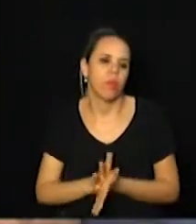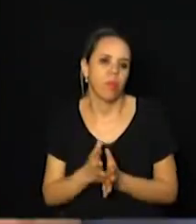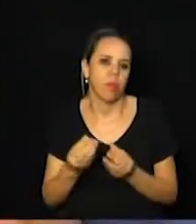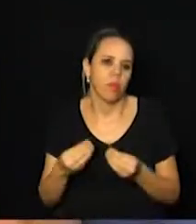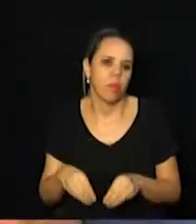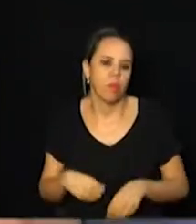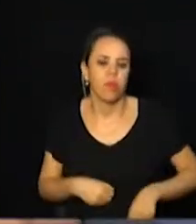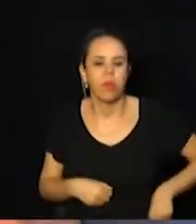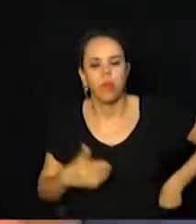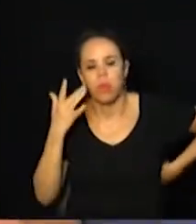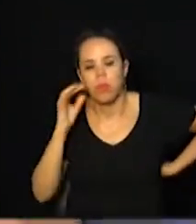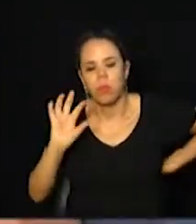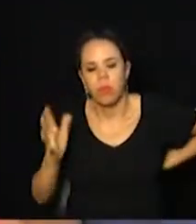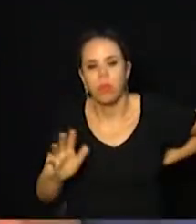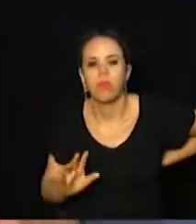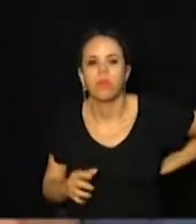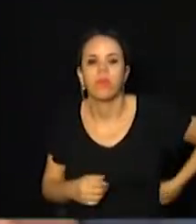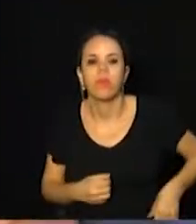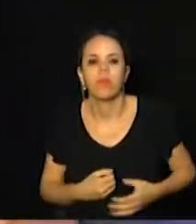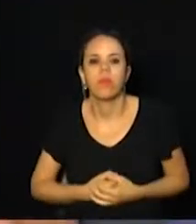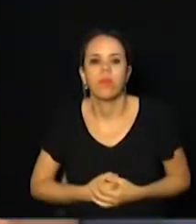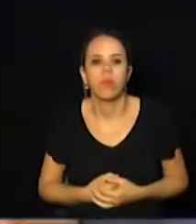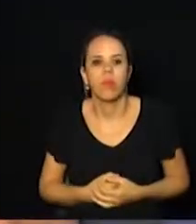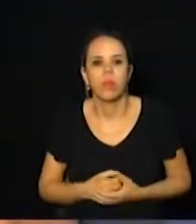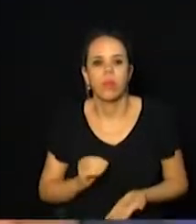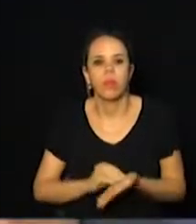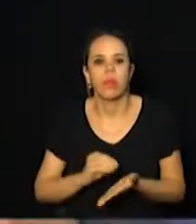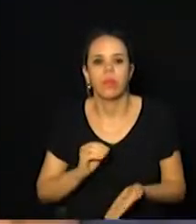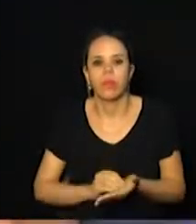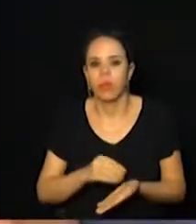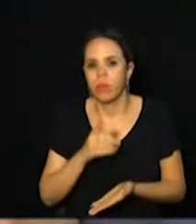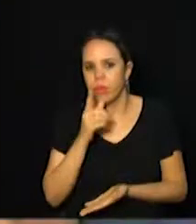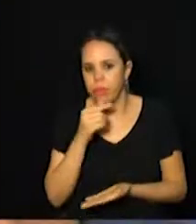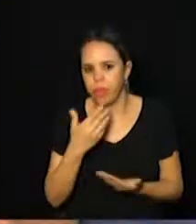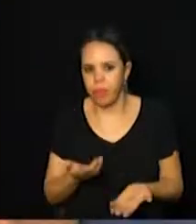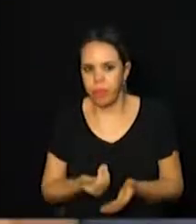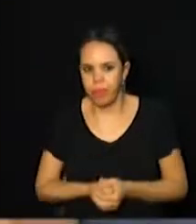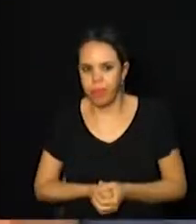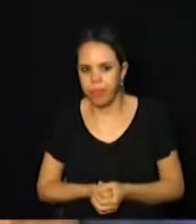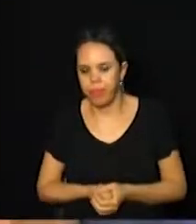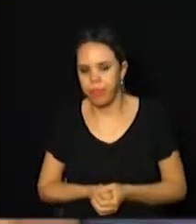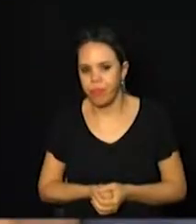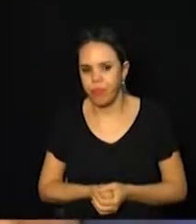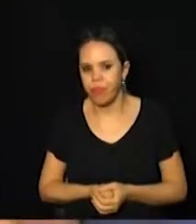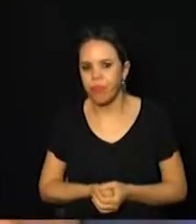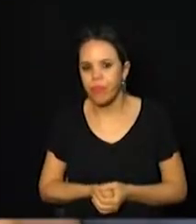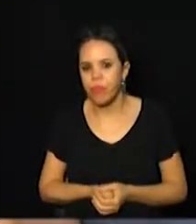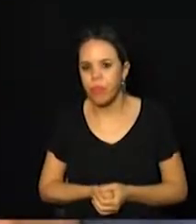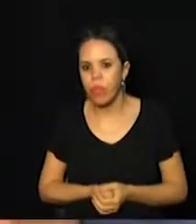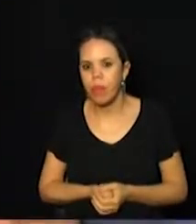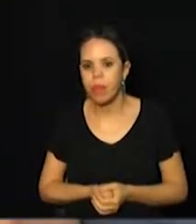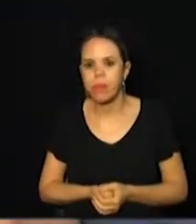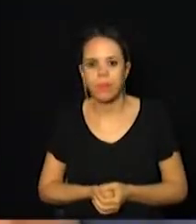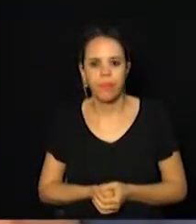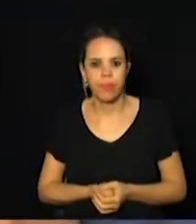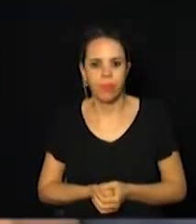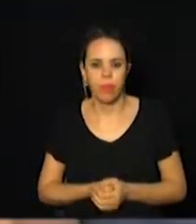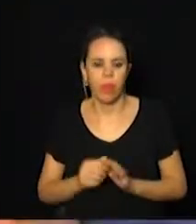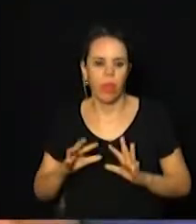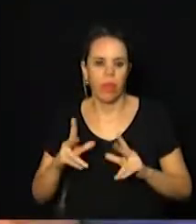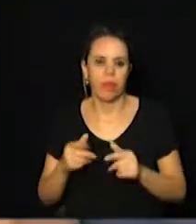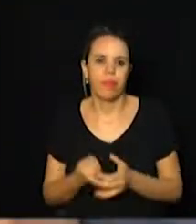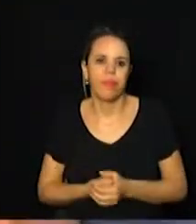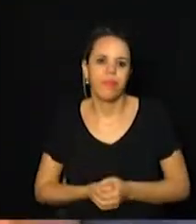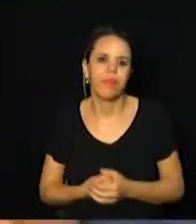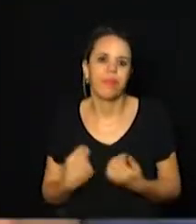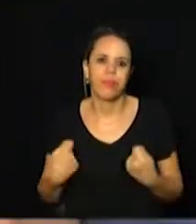e não sabemos que vai acontecer falta de água isso tudo meus irmão e